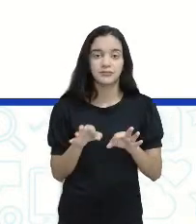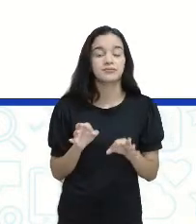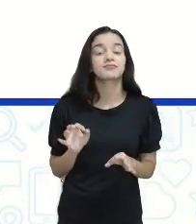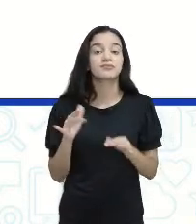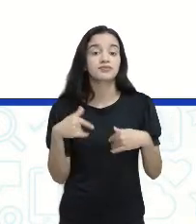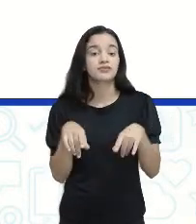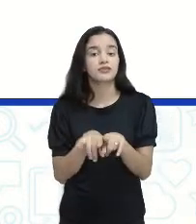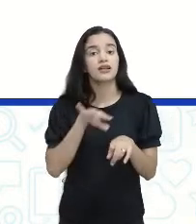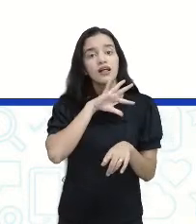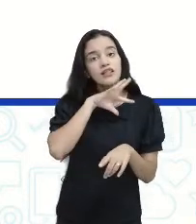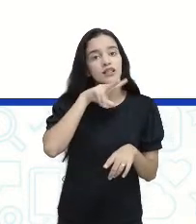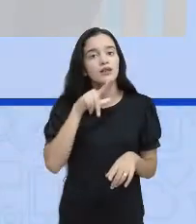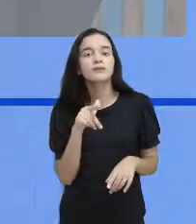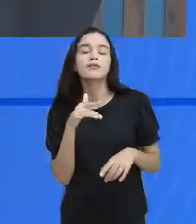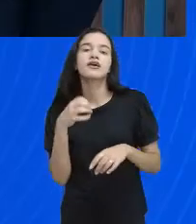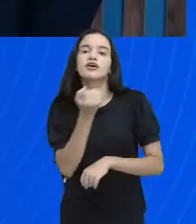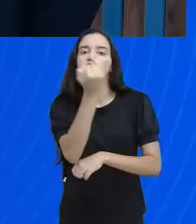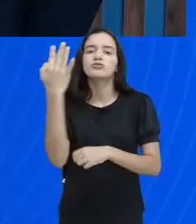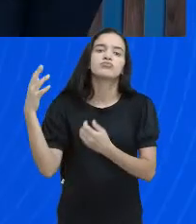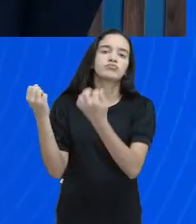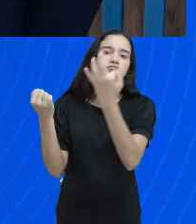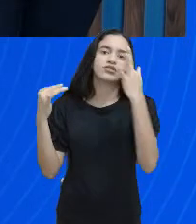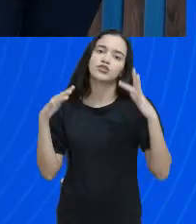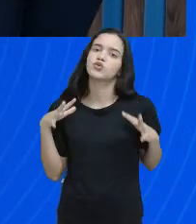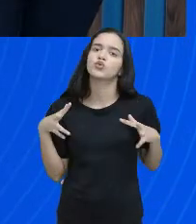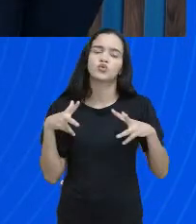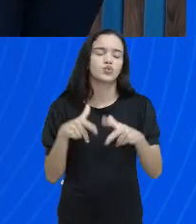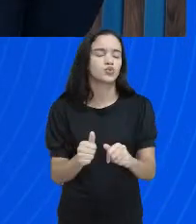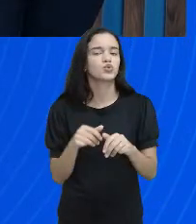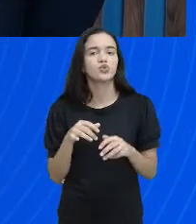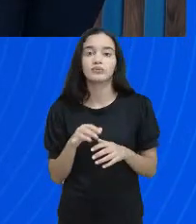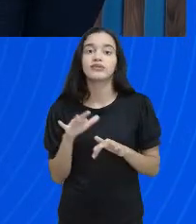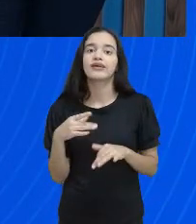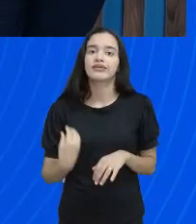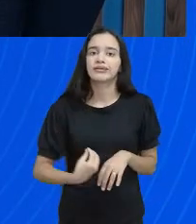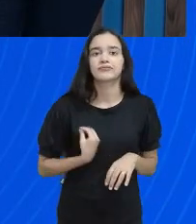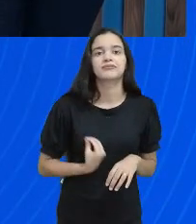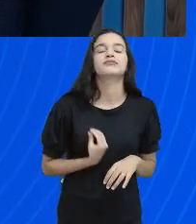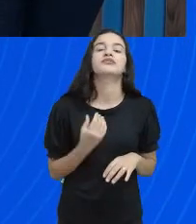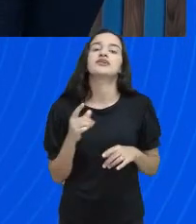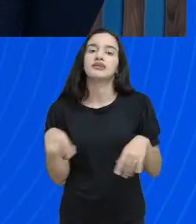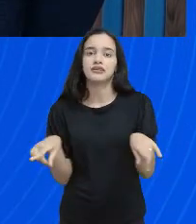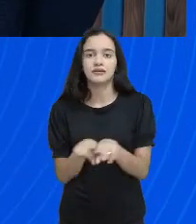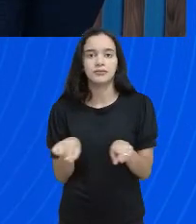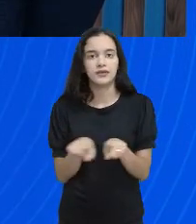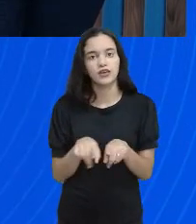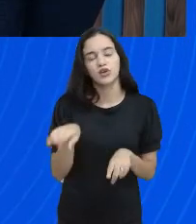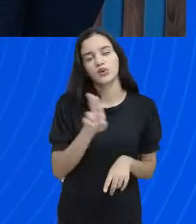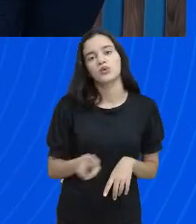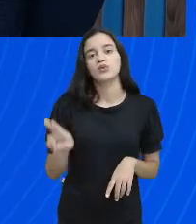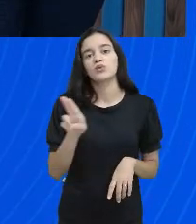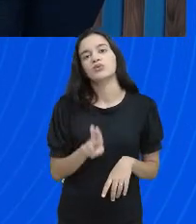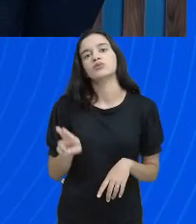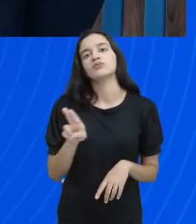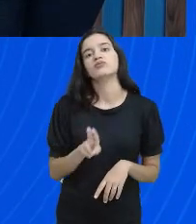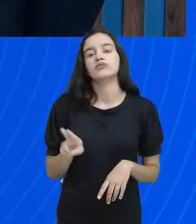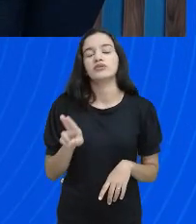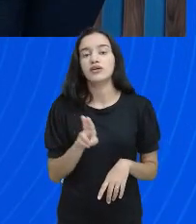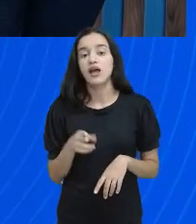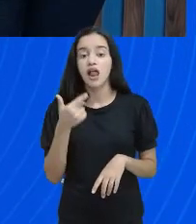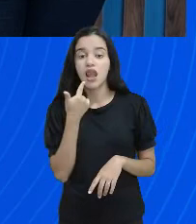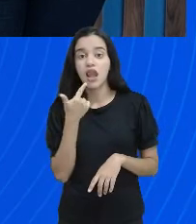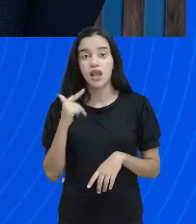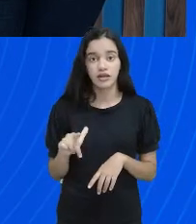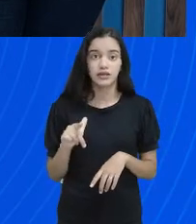científicos de animais, de plantas e tudo mais, né, todos os seres vivos que existem. E também utilizava-se essa língua